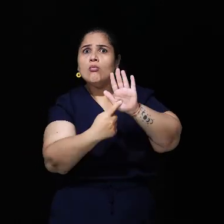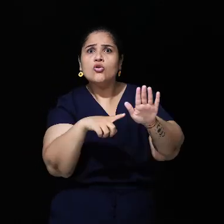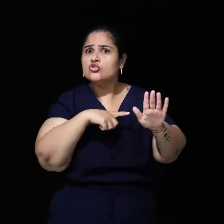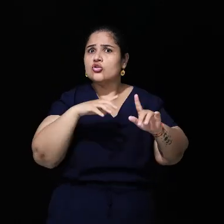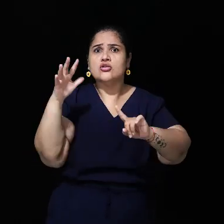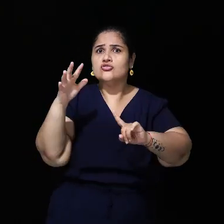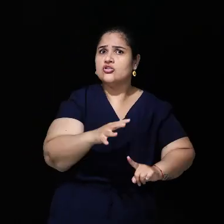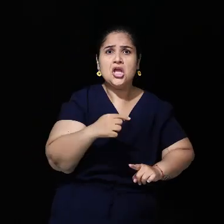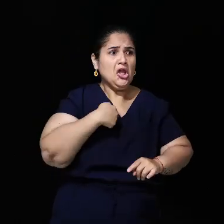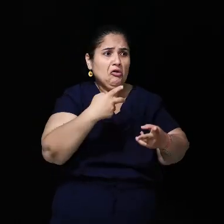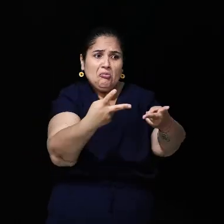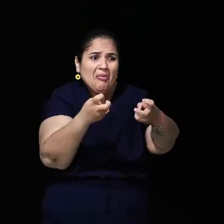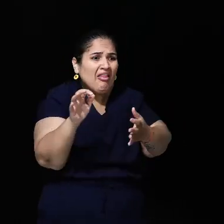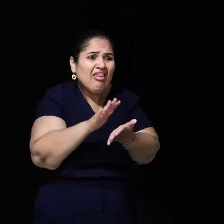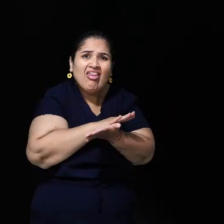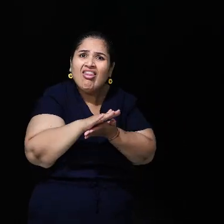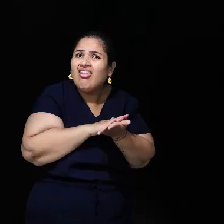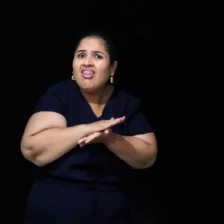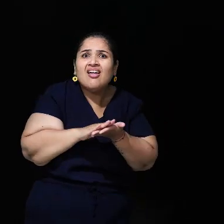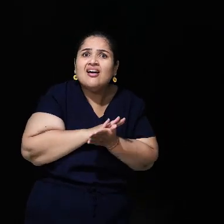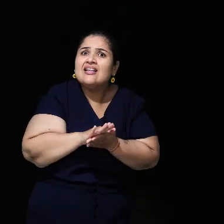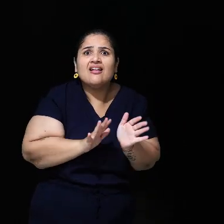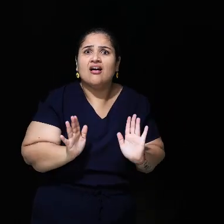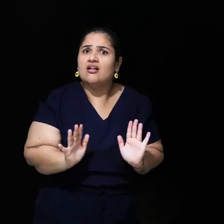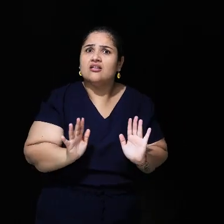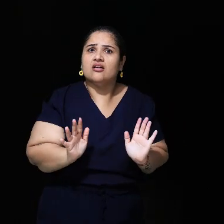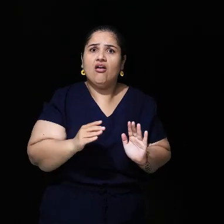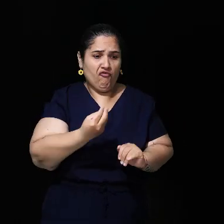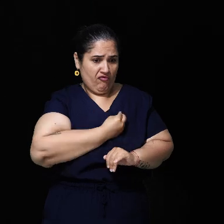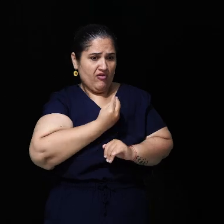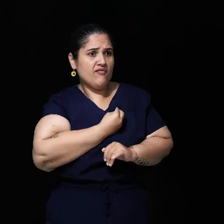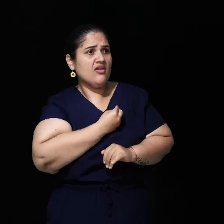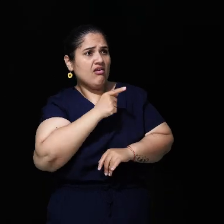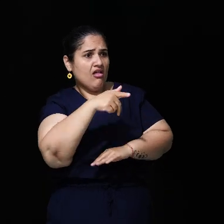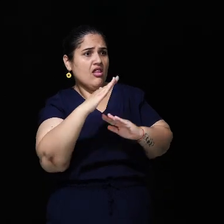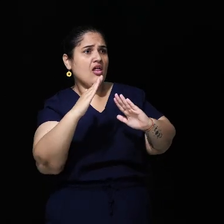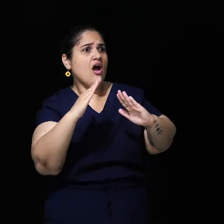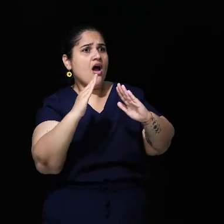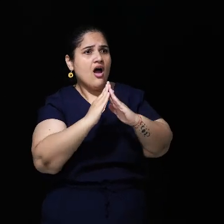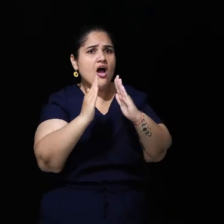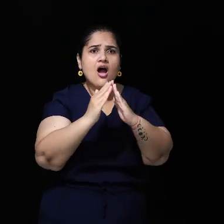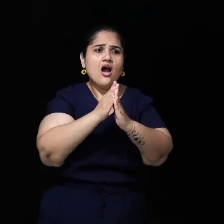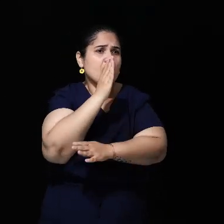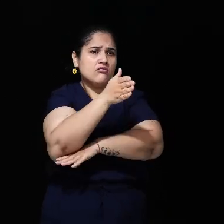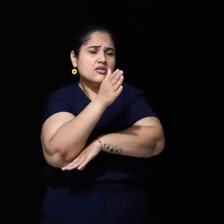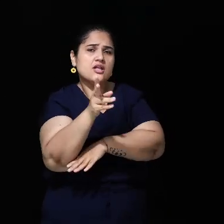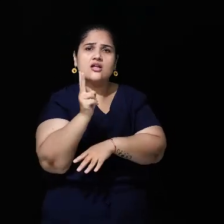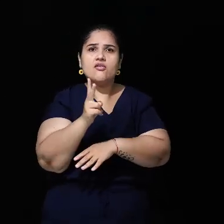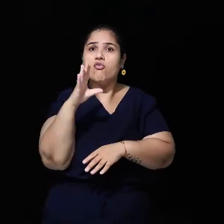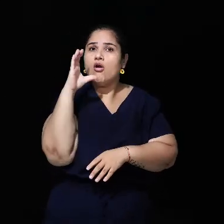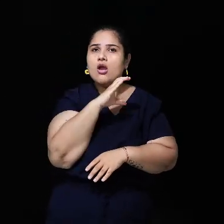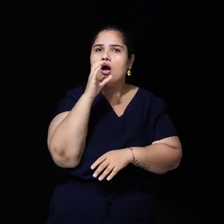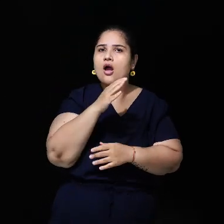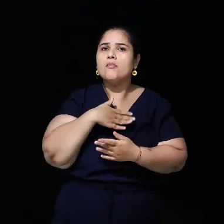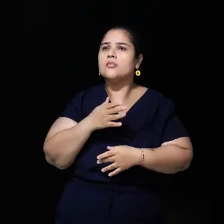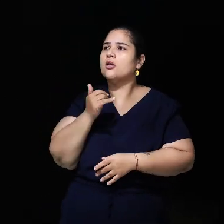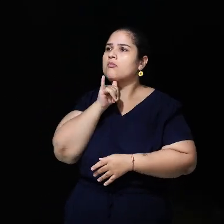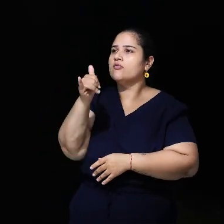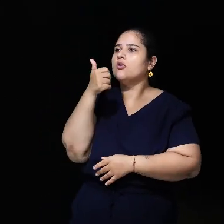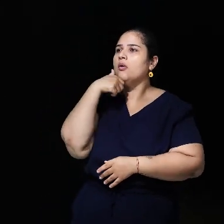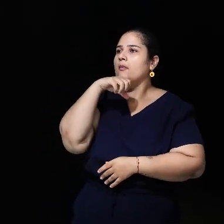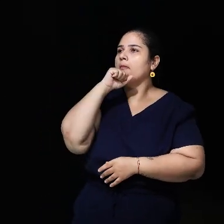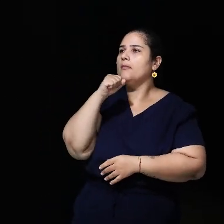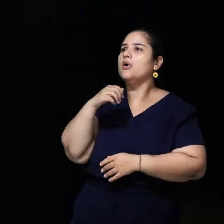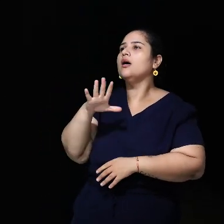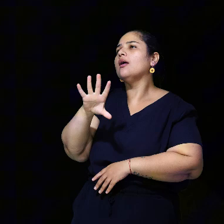né? Vivi na casa dele, né? Com família e tudo. Mas foi muito rápido. Ele só, mãe, eu te amo, cuida da sua saúde e foi